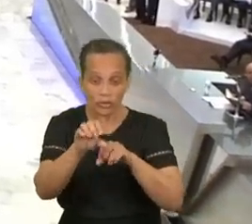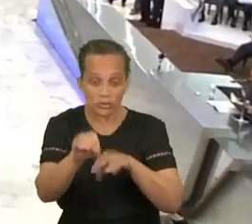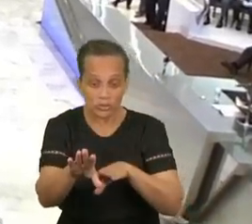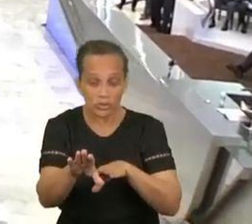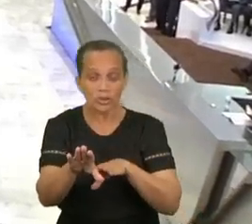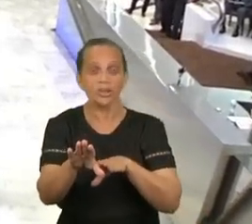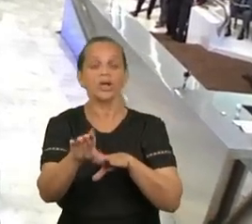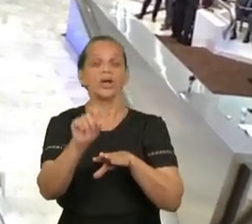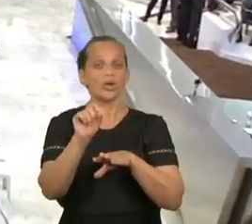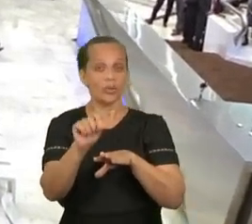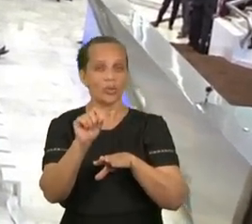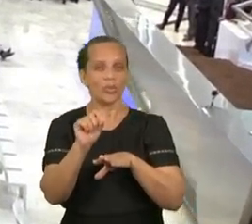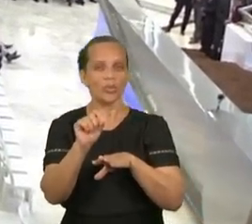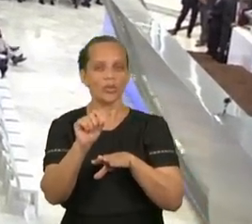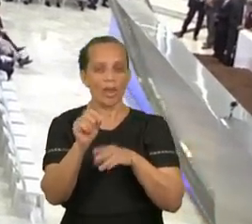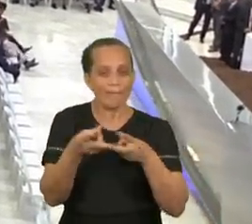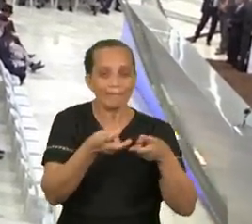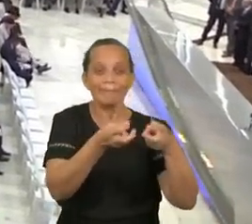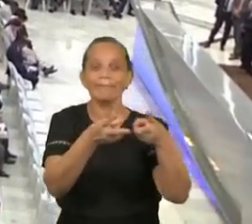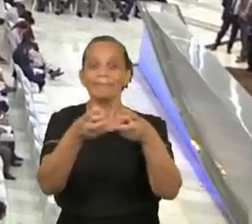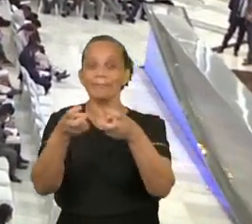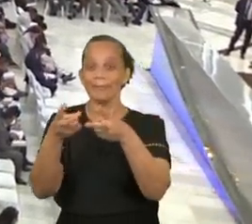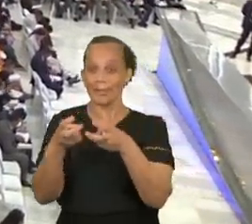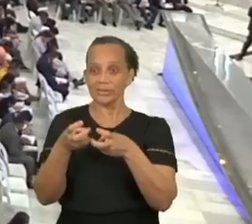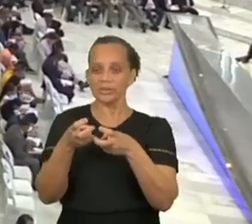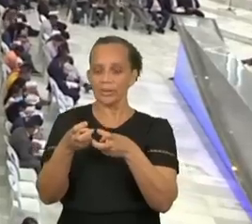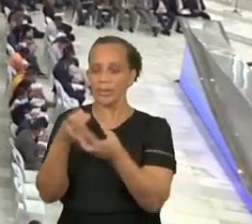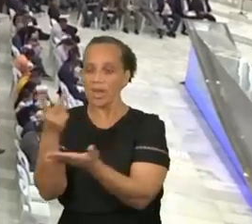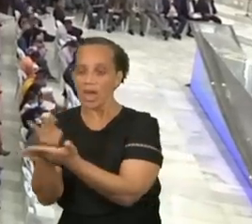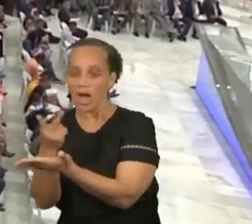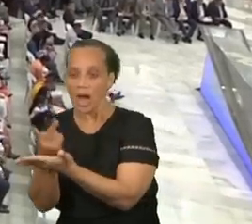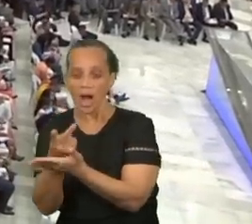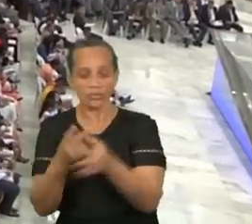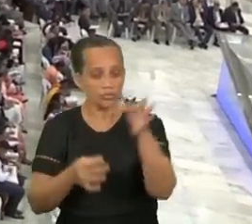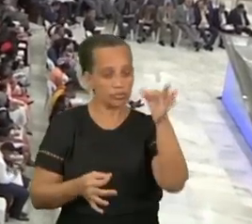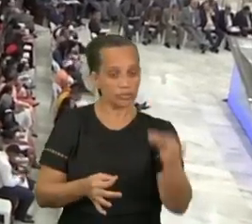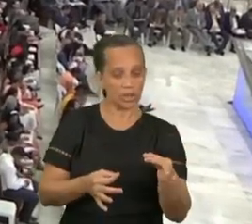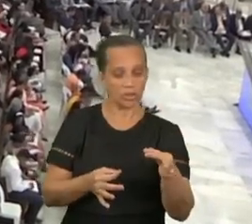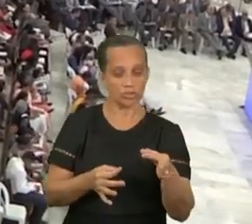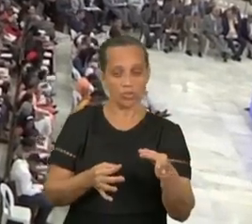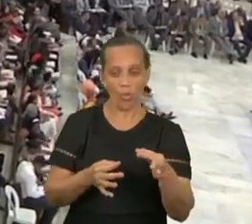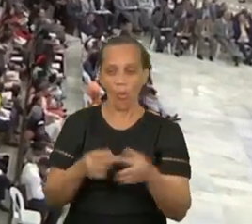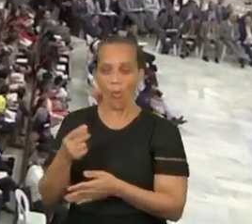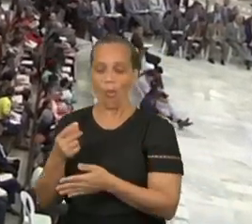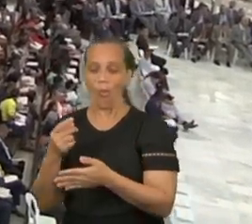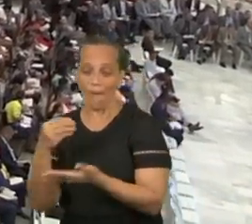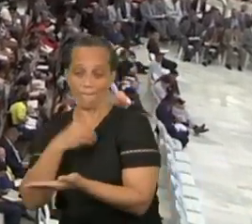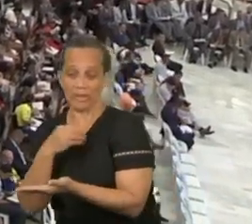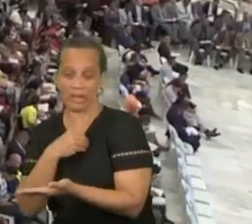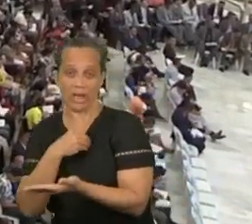o que mais e o profano e o farão discernir entre o impuro